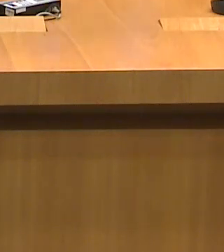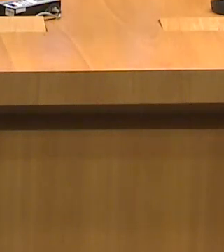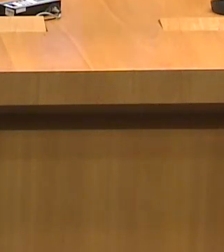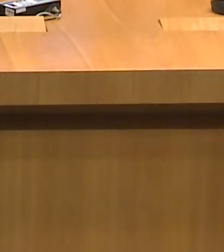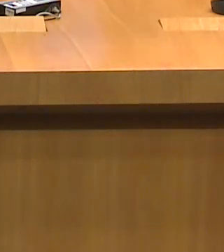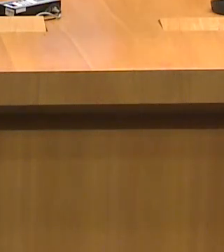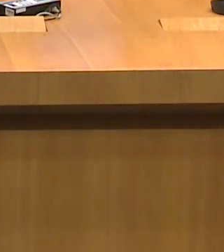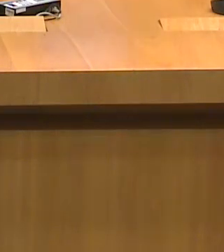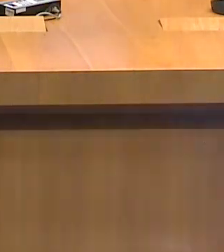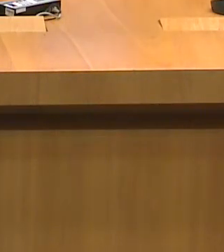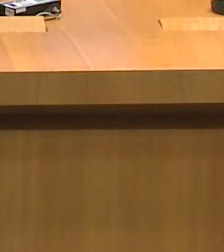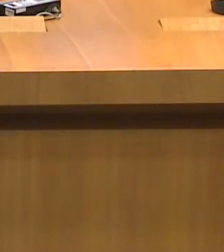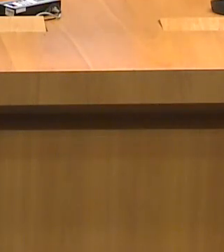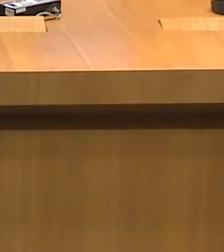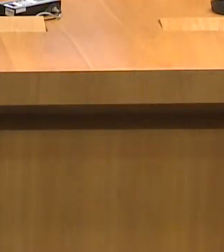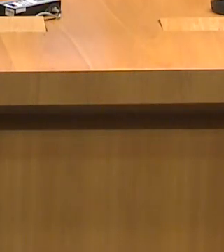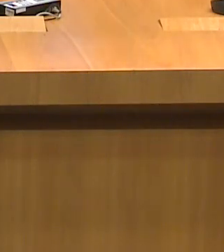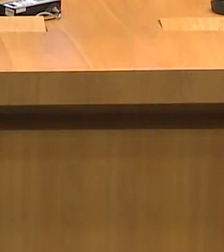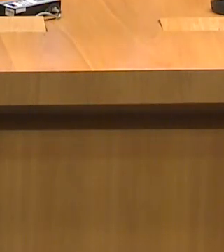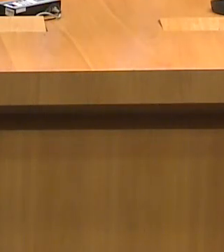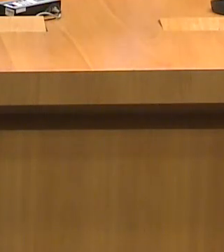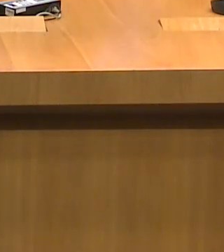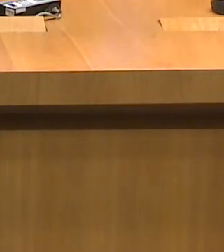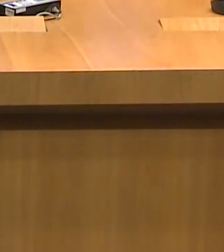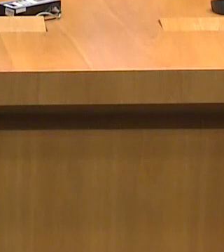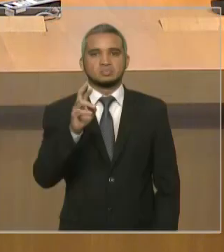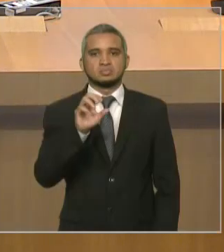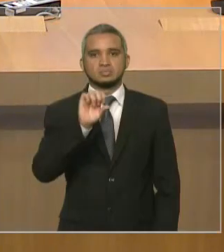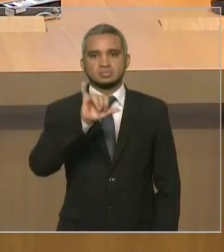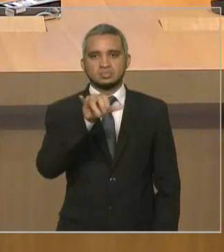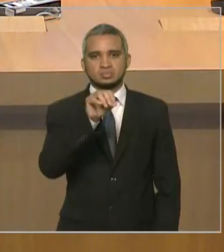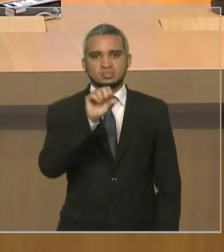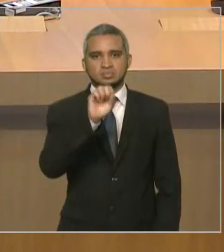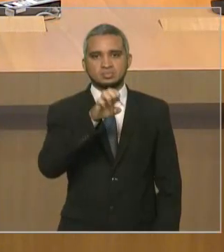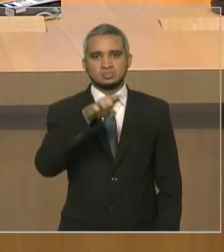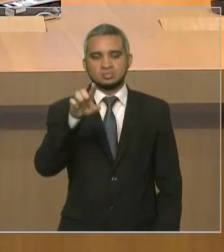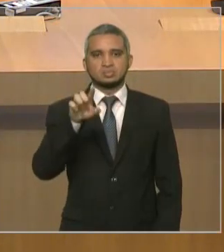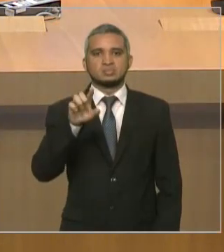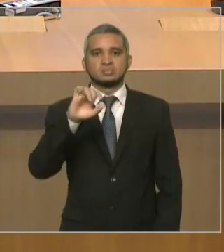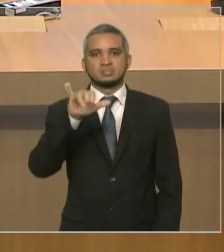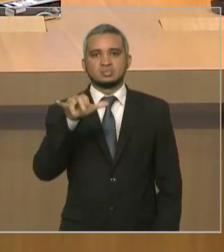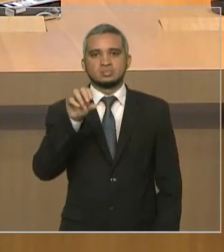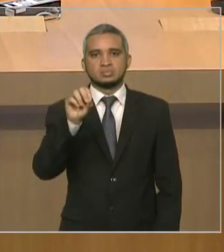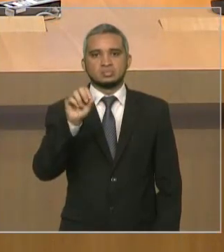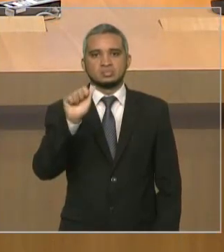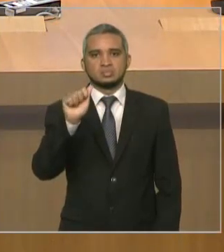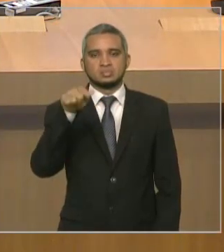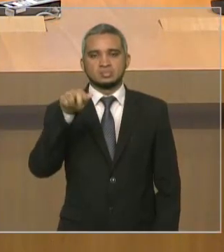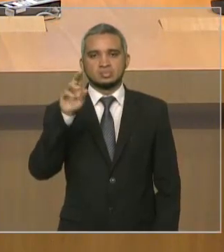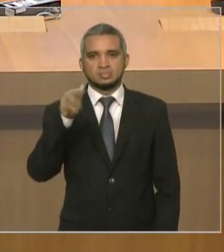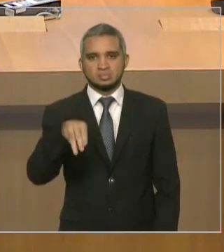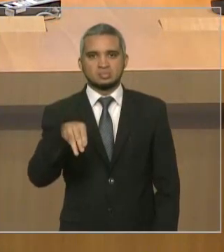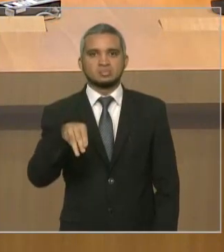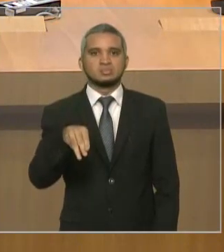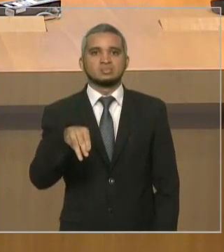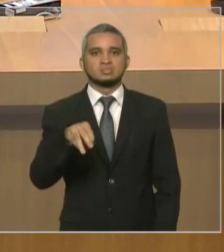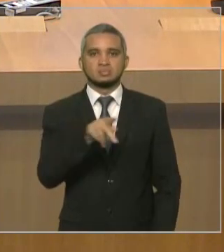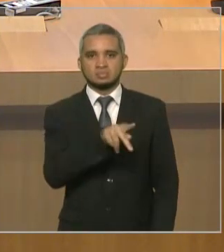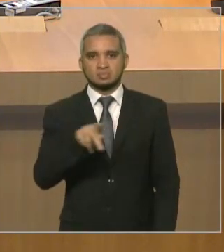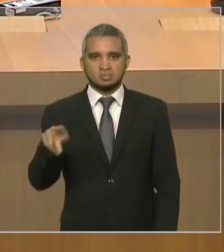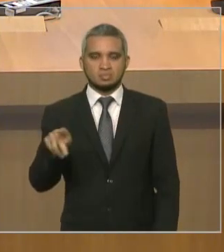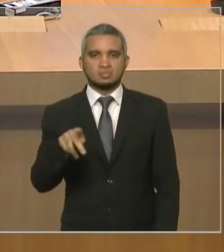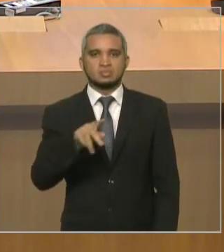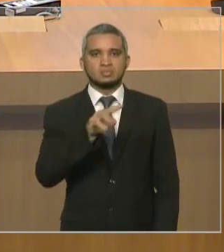Excelentíssimo senhor desembargador José Joaquim Figueiredo dos Anjos, presidente do Tribunal de Justiça do Maranhão.